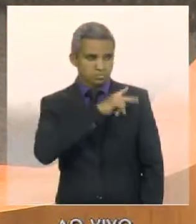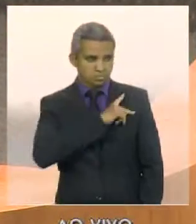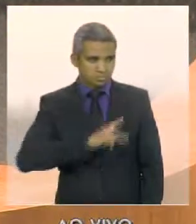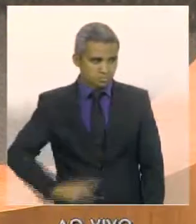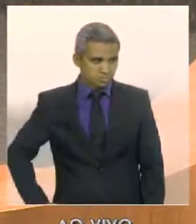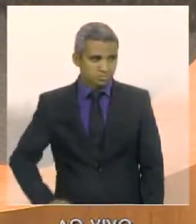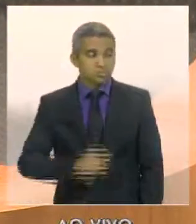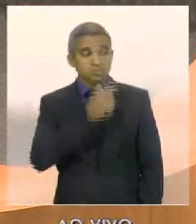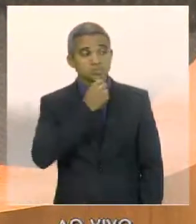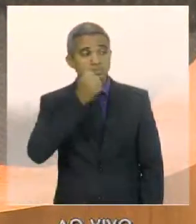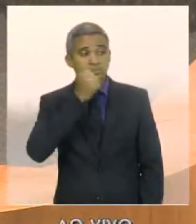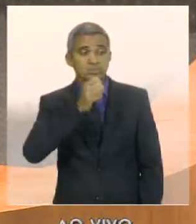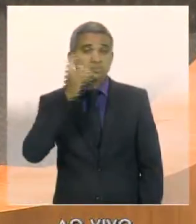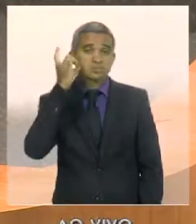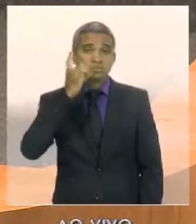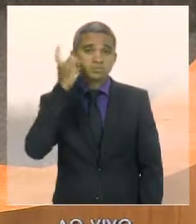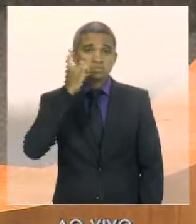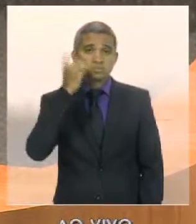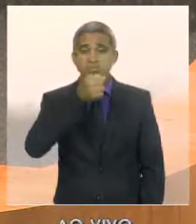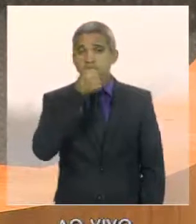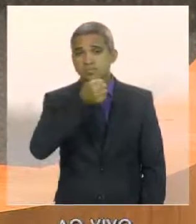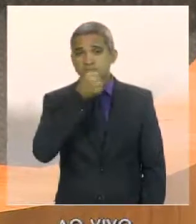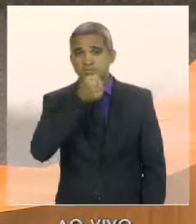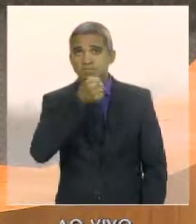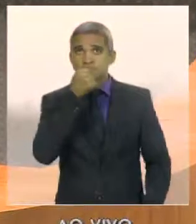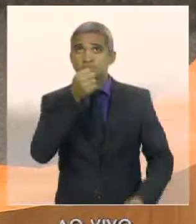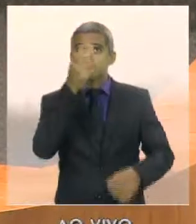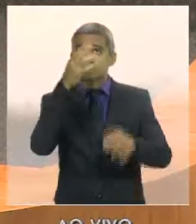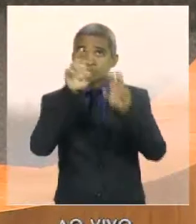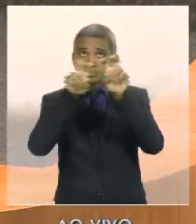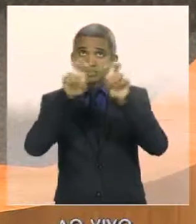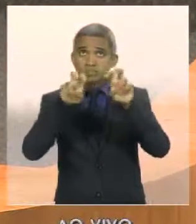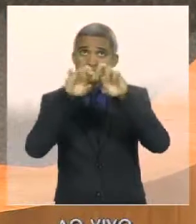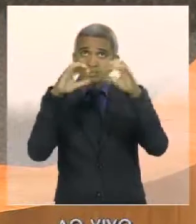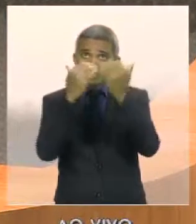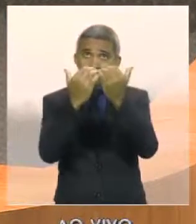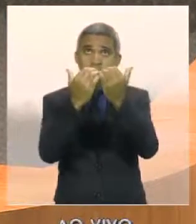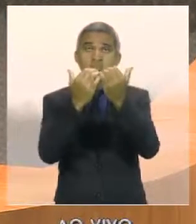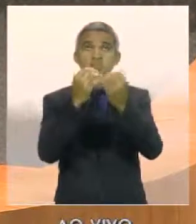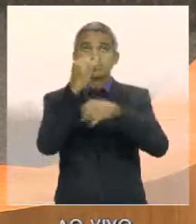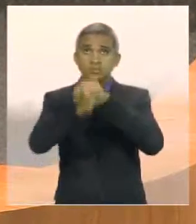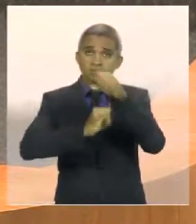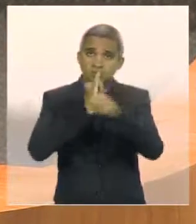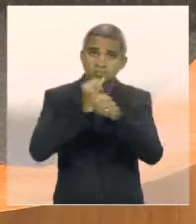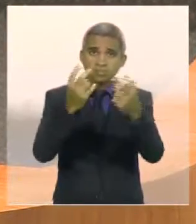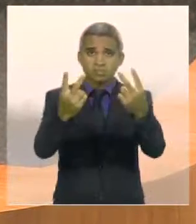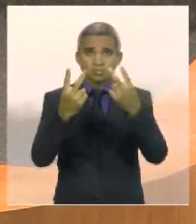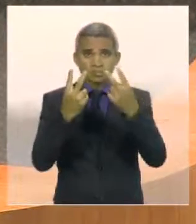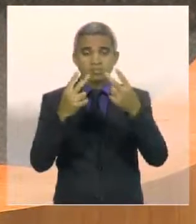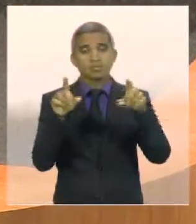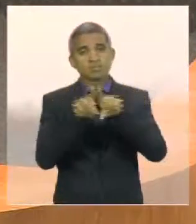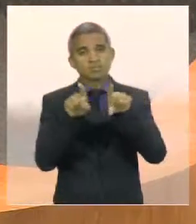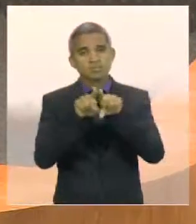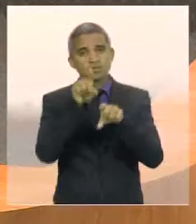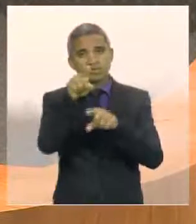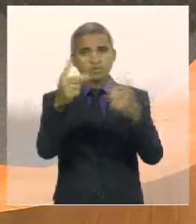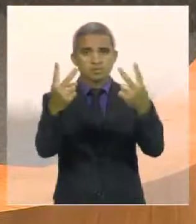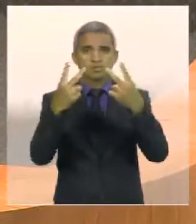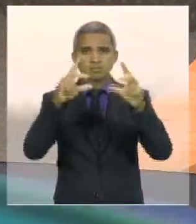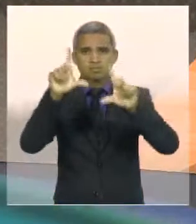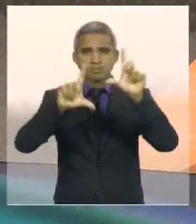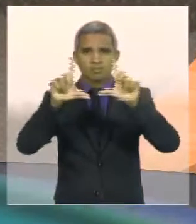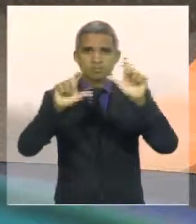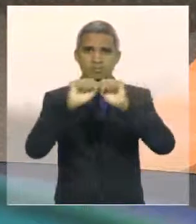senhores e senhoras deputados, imprensa, galeria, internautas, a todos que nos acompanham através da TV Assembleia, nosso cordial